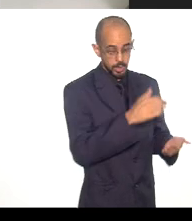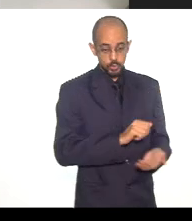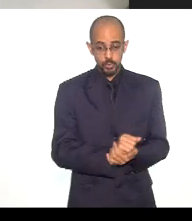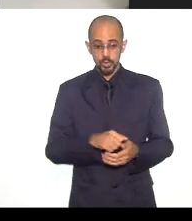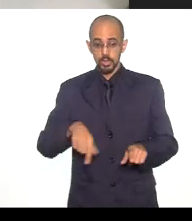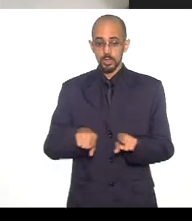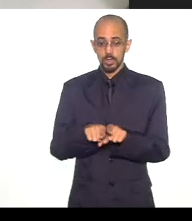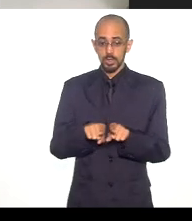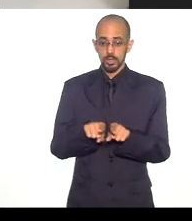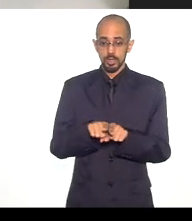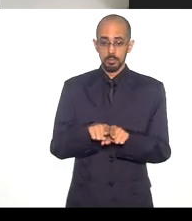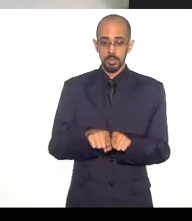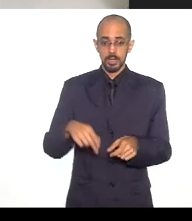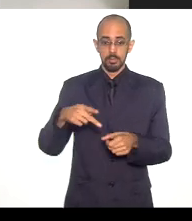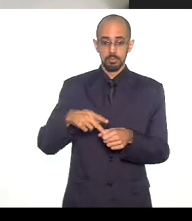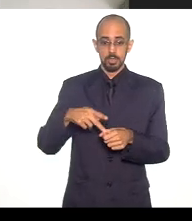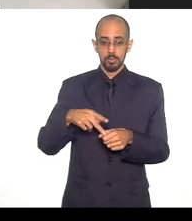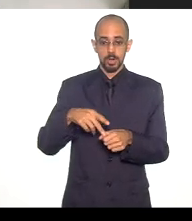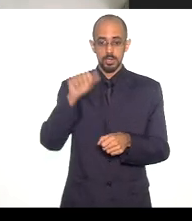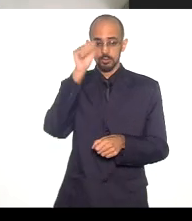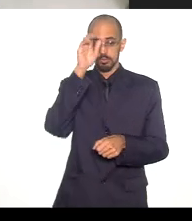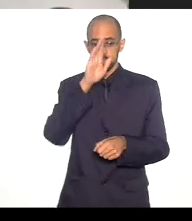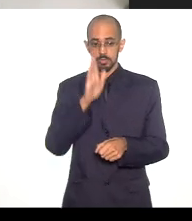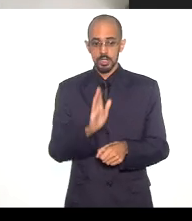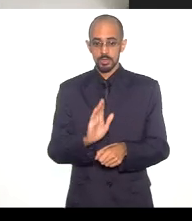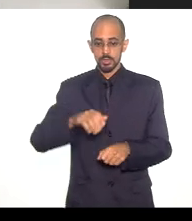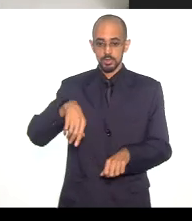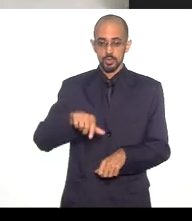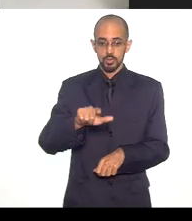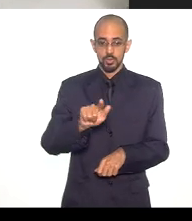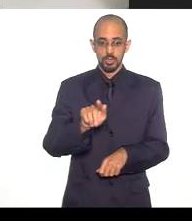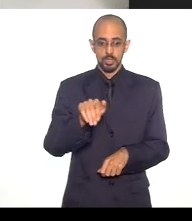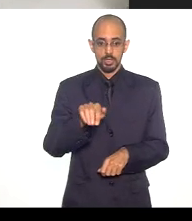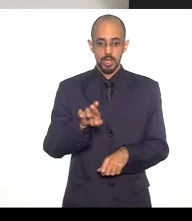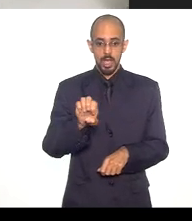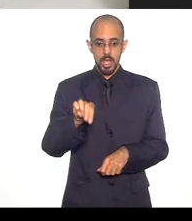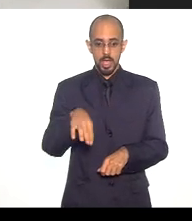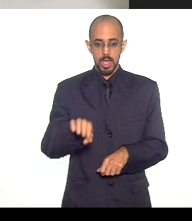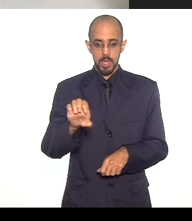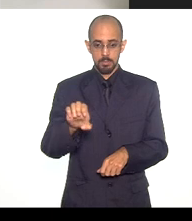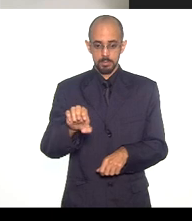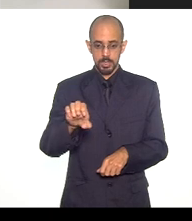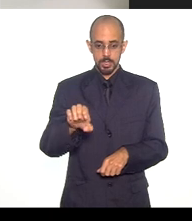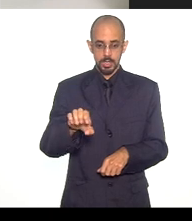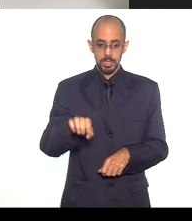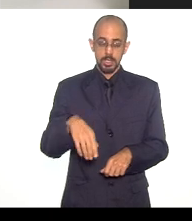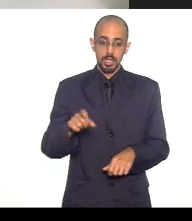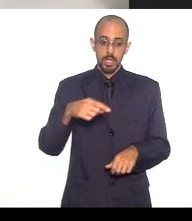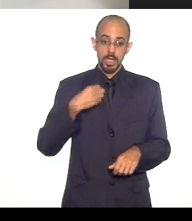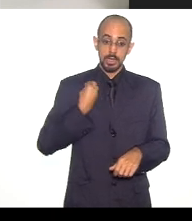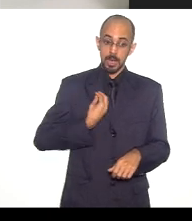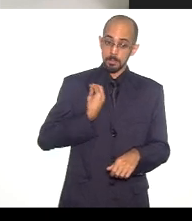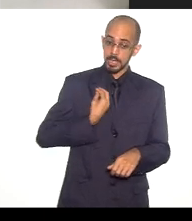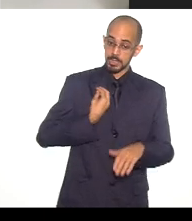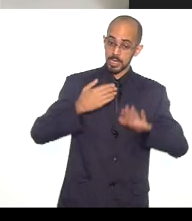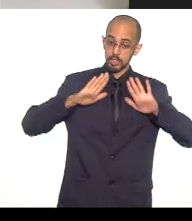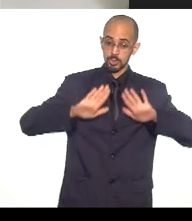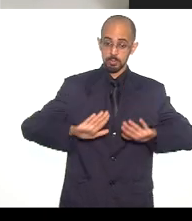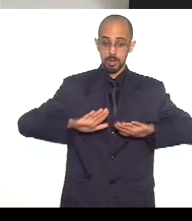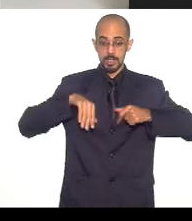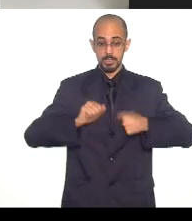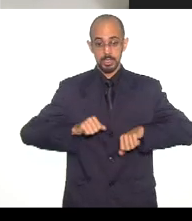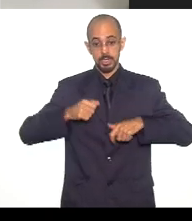Brasil, senhor Guilherme Morelli, gerente jurídico. O Guilherme Morelli, ele está presente, mas está fazendo